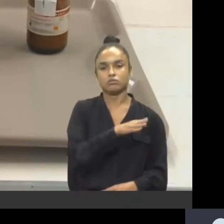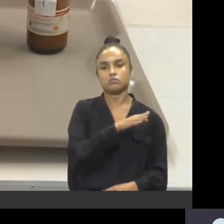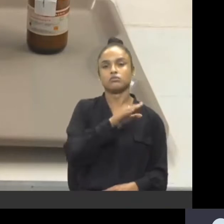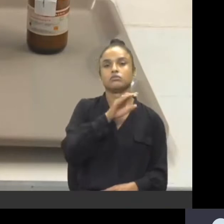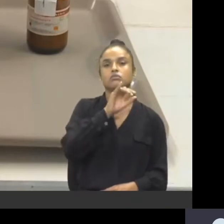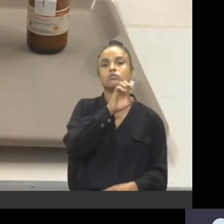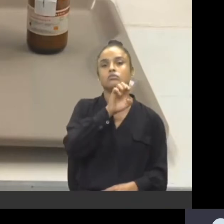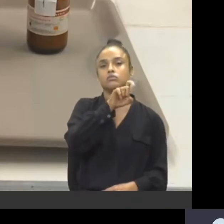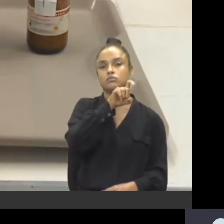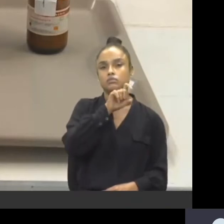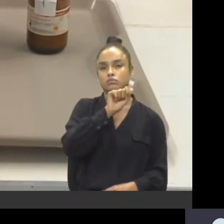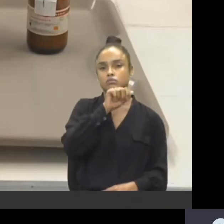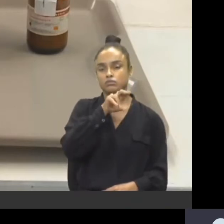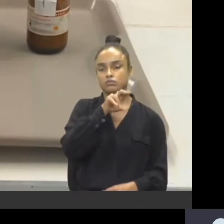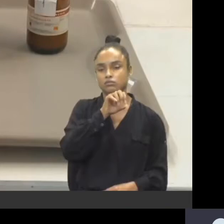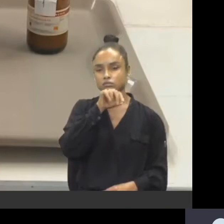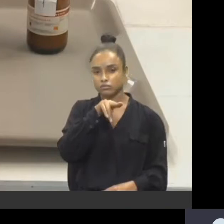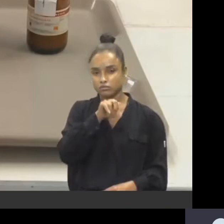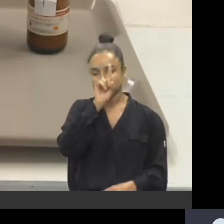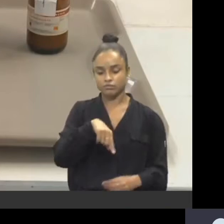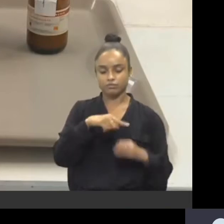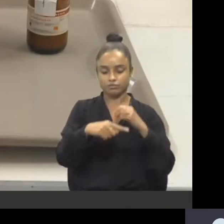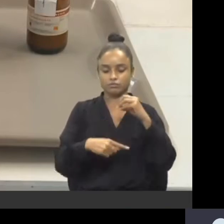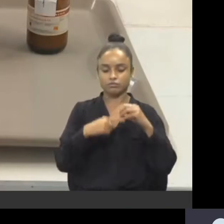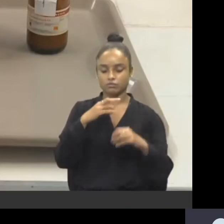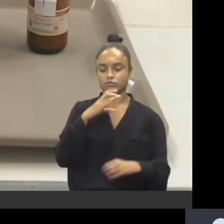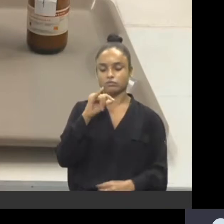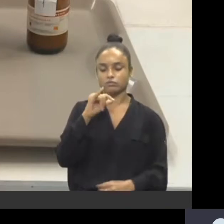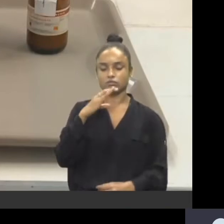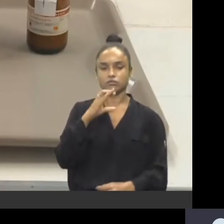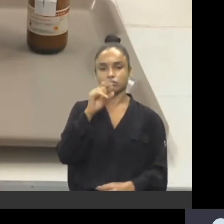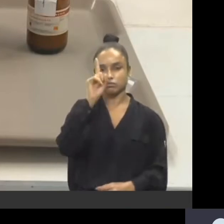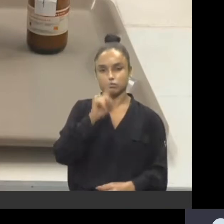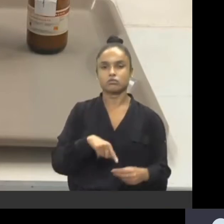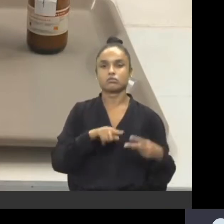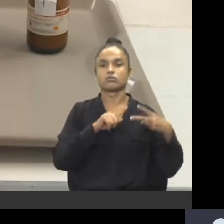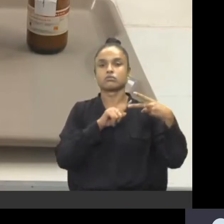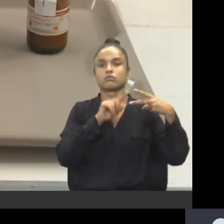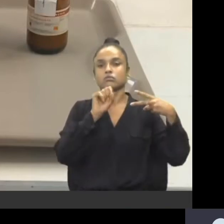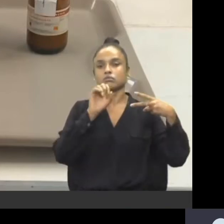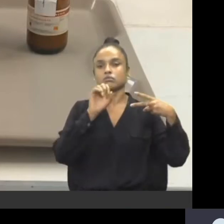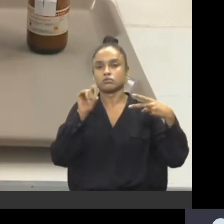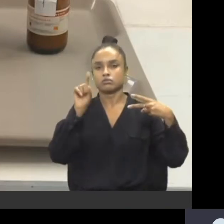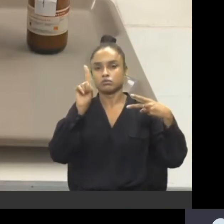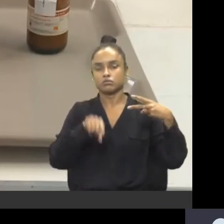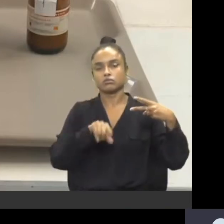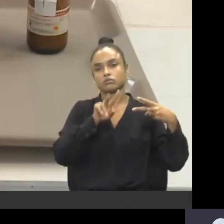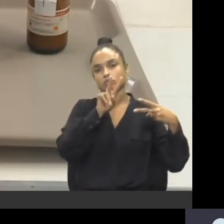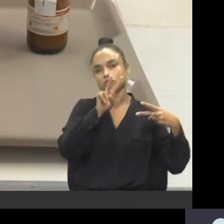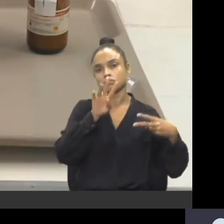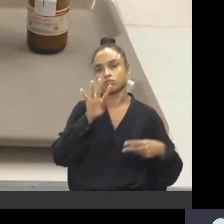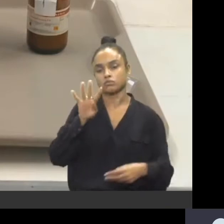ciclohexanona, que estão nos béqueres já separados, o bisulfito de sódio, e nós temos também o 2,4